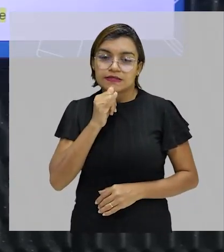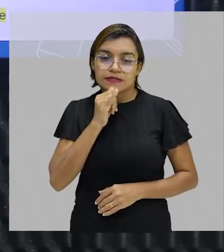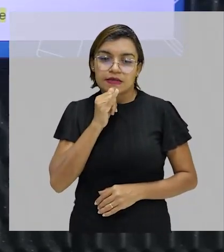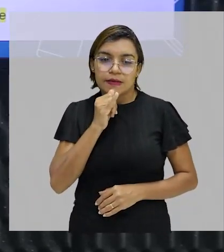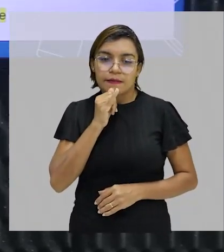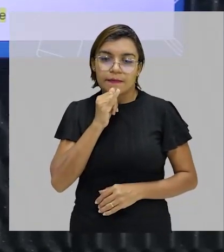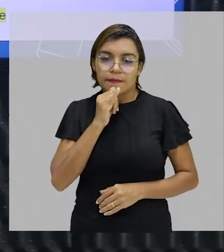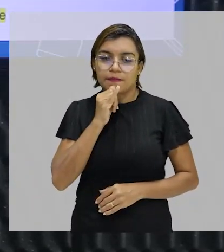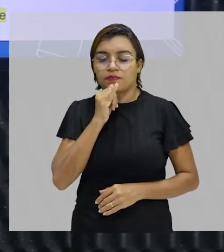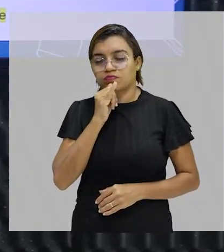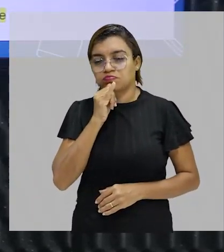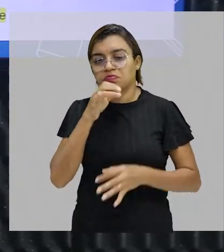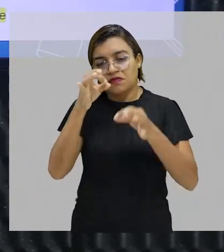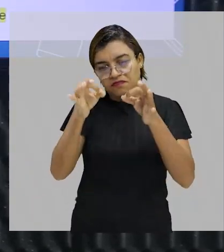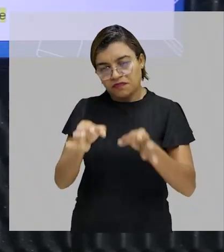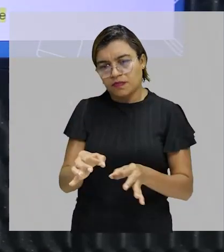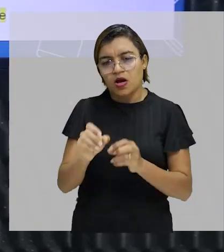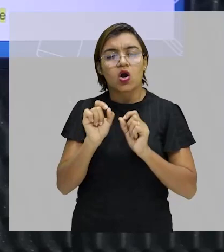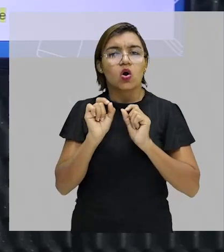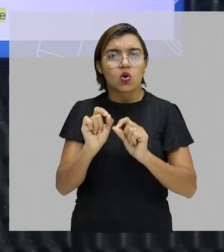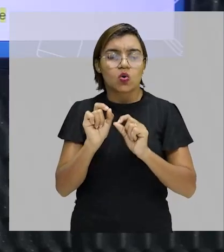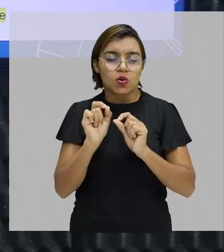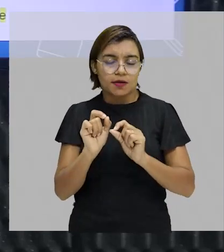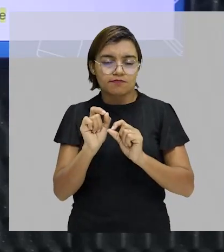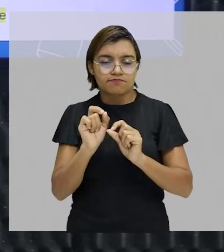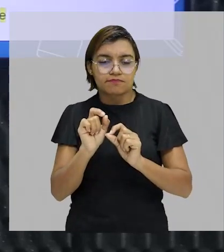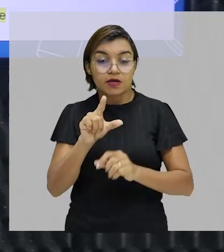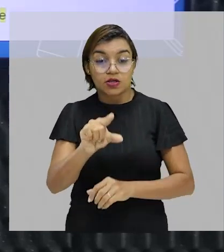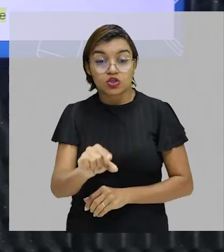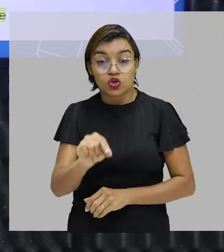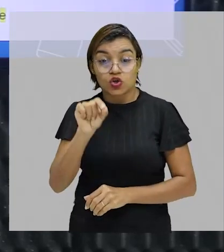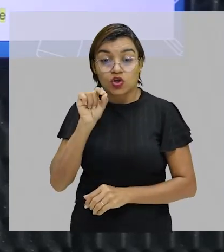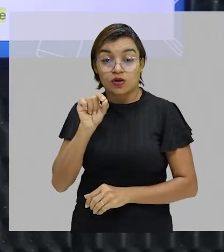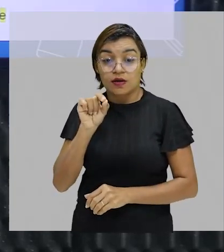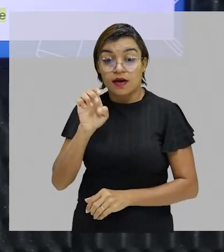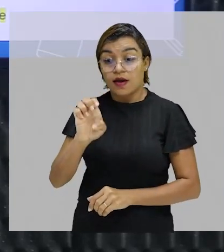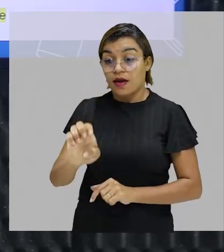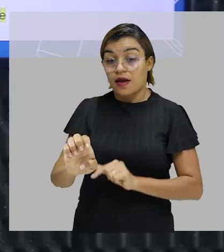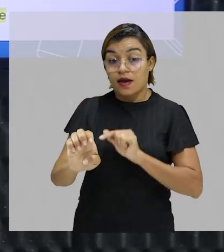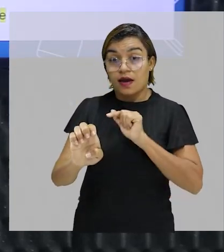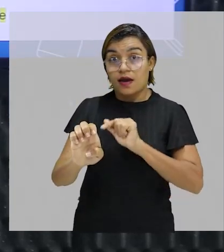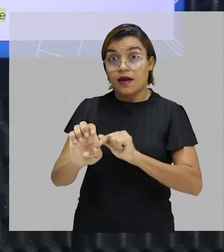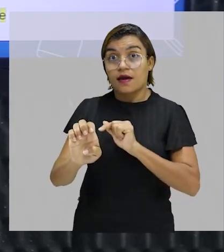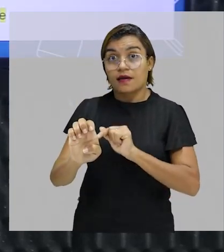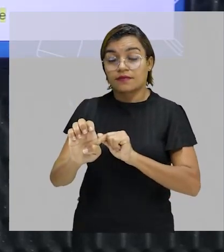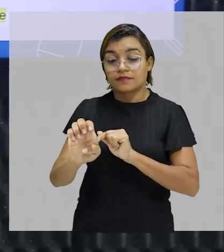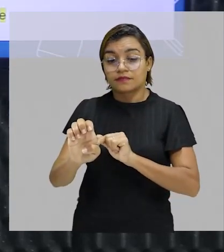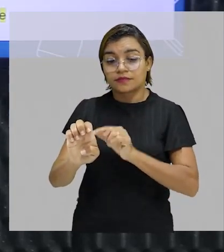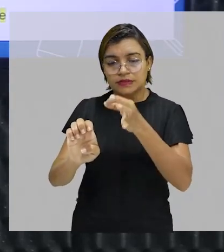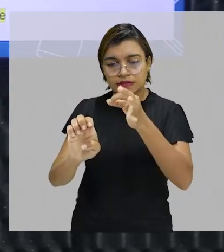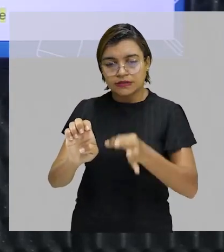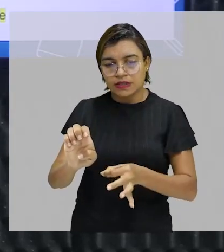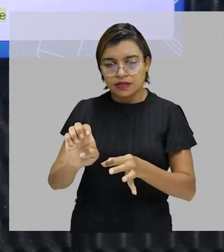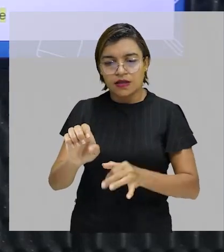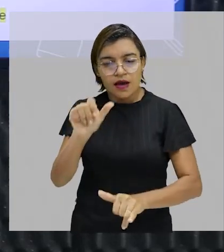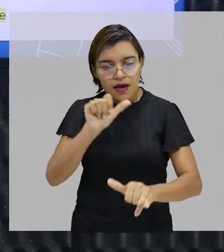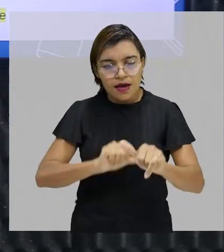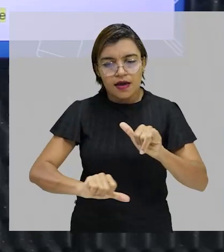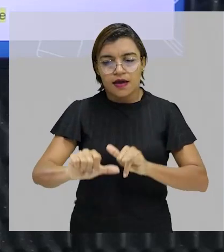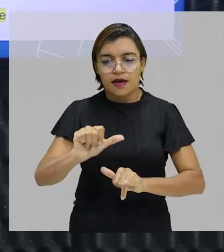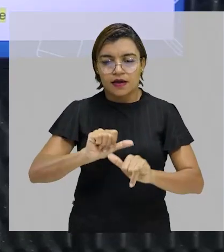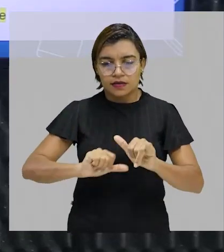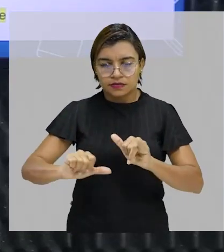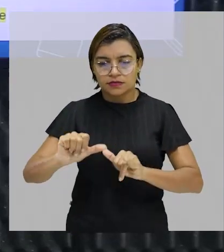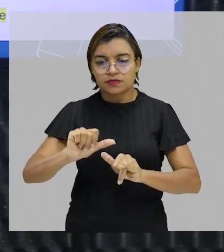afirmar que... E aí nós destacamos a alternativa letra E. As reações que ocorrem são